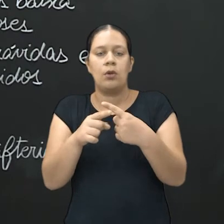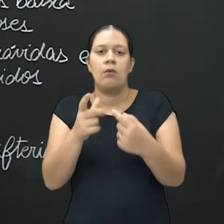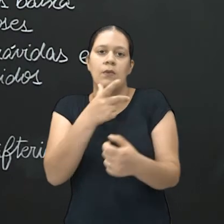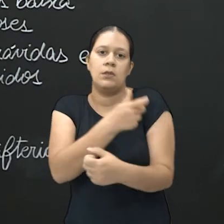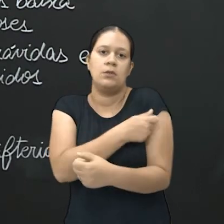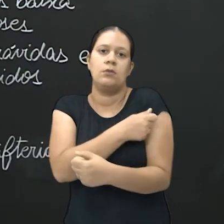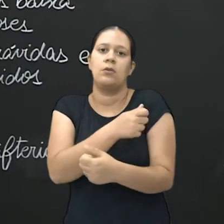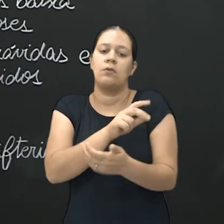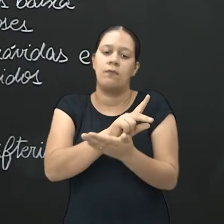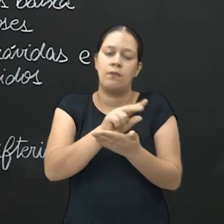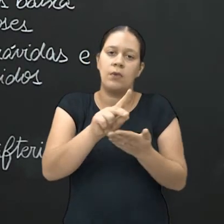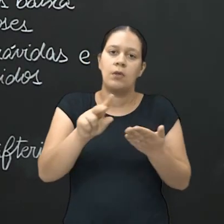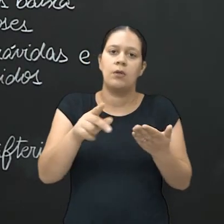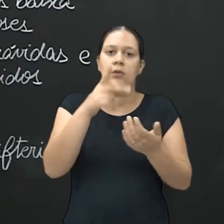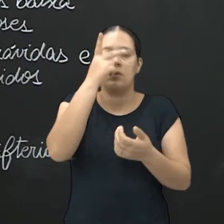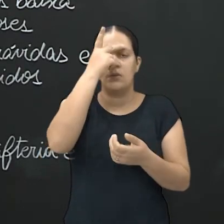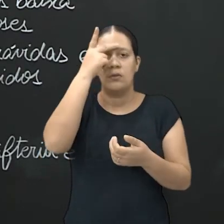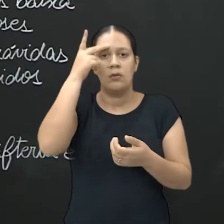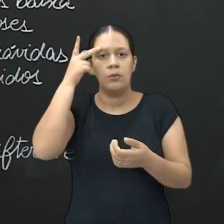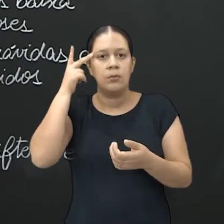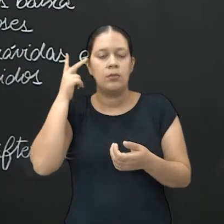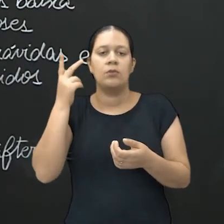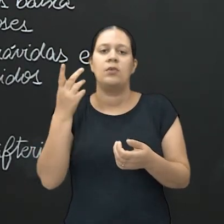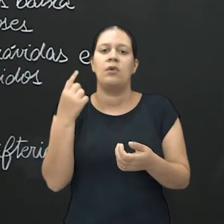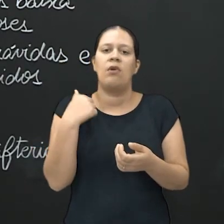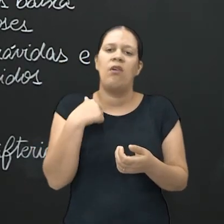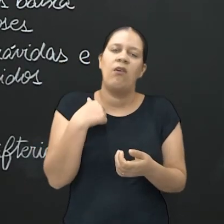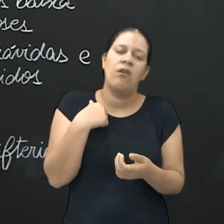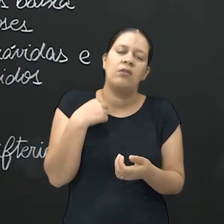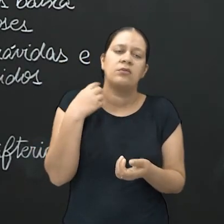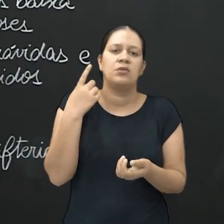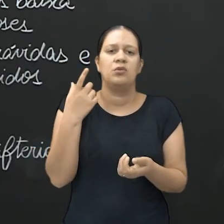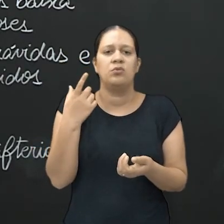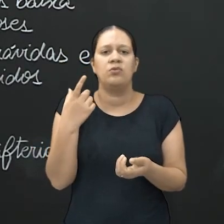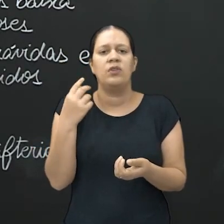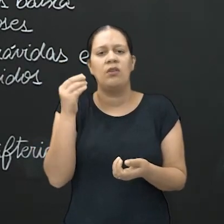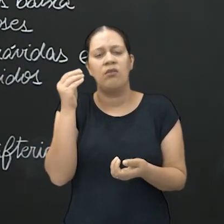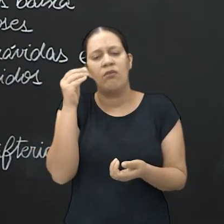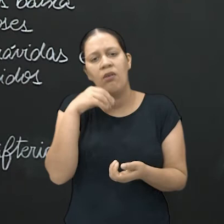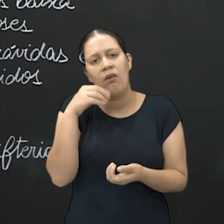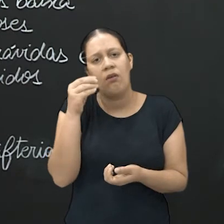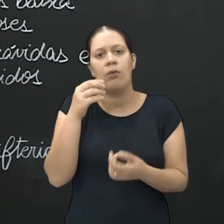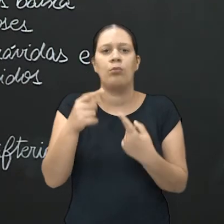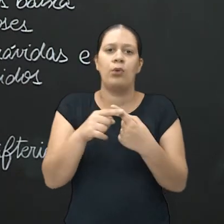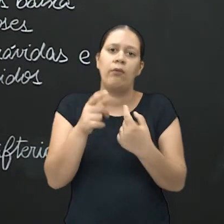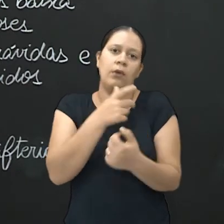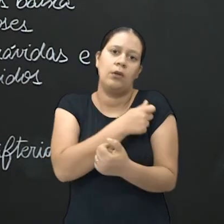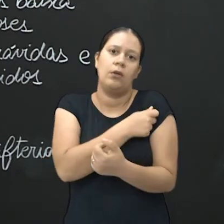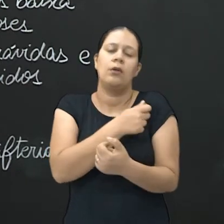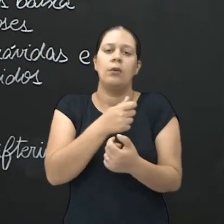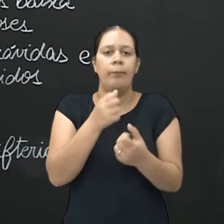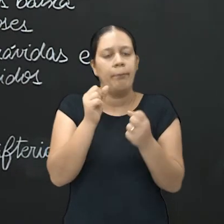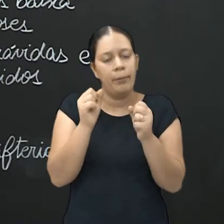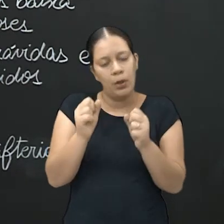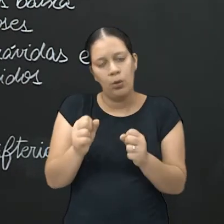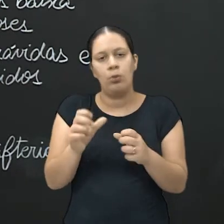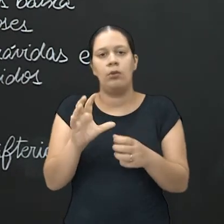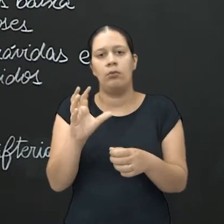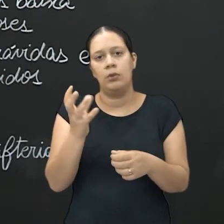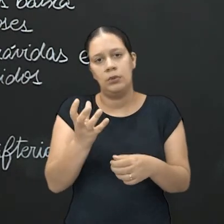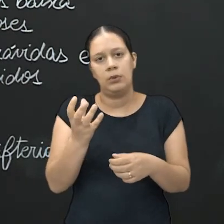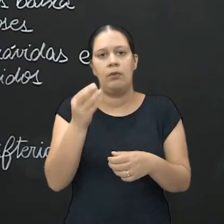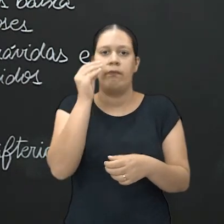pessoas. Então não fica assim, ah, poxa, eu fiquei meio assim depois da vacina e tal. Podem haver reações? Podem haver